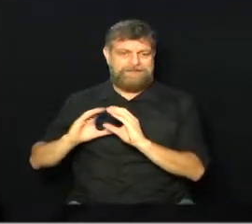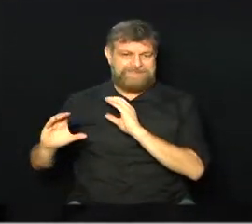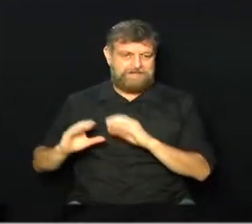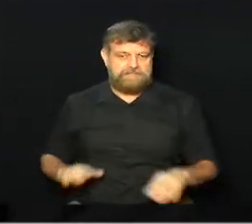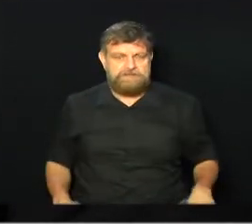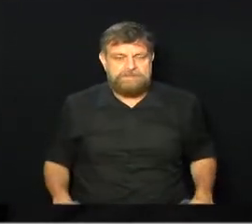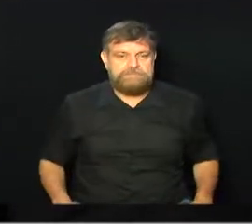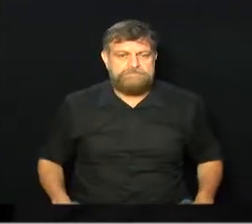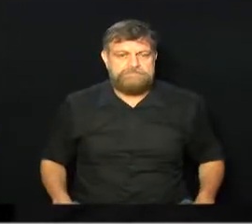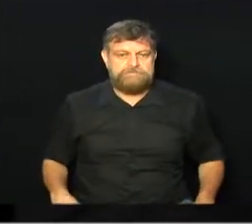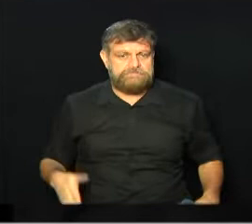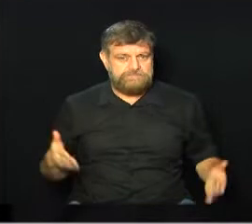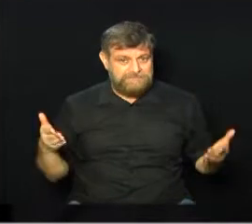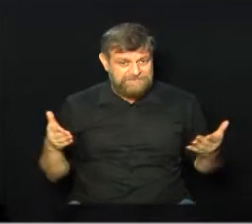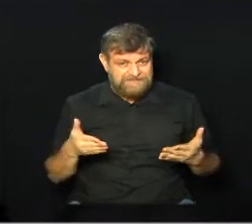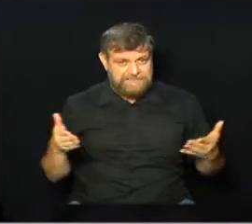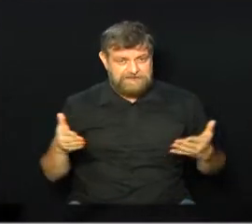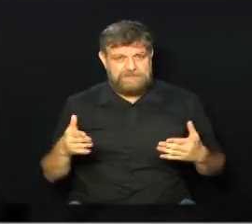a questão